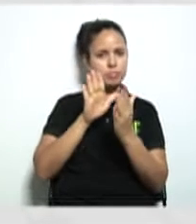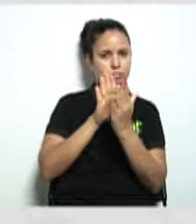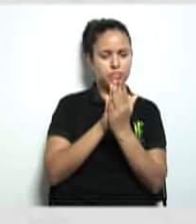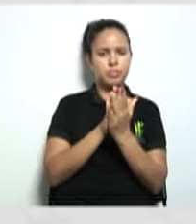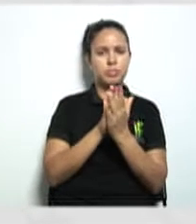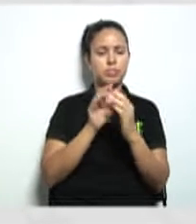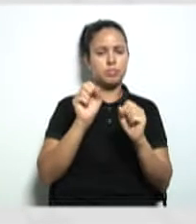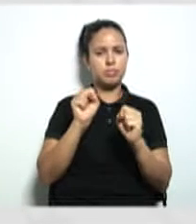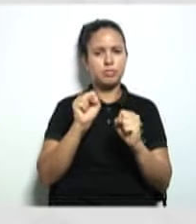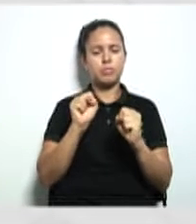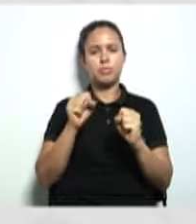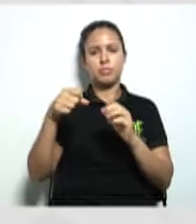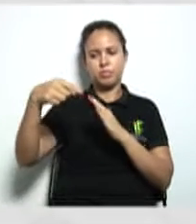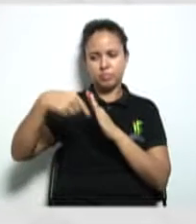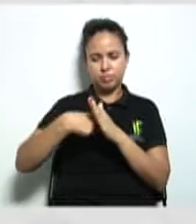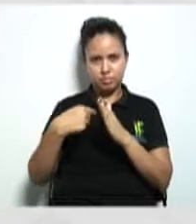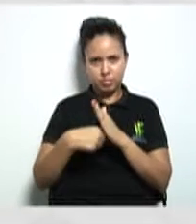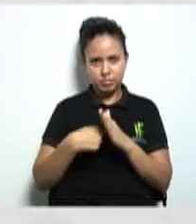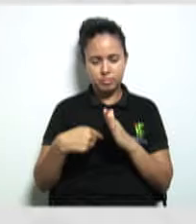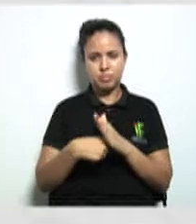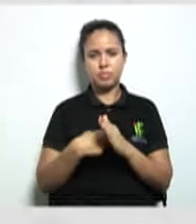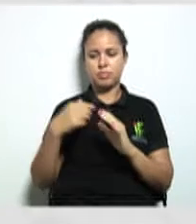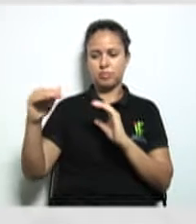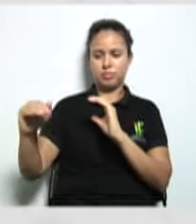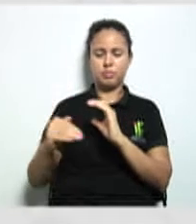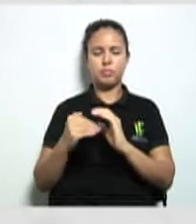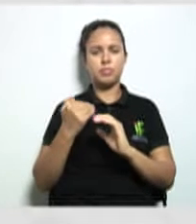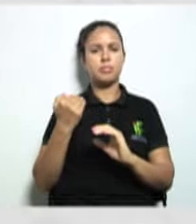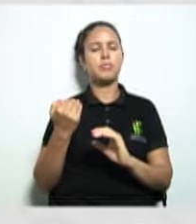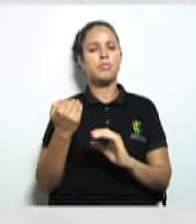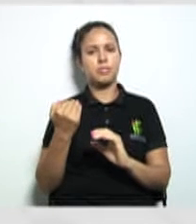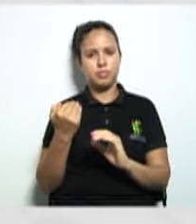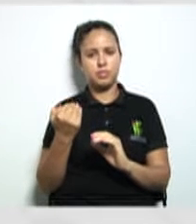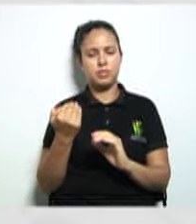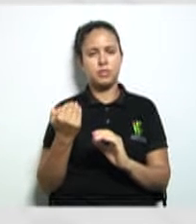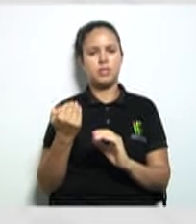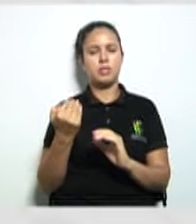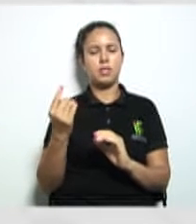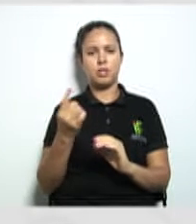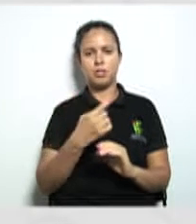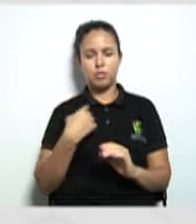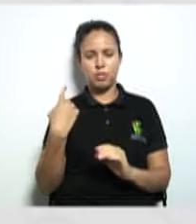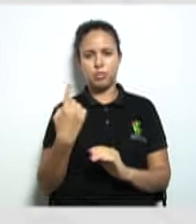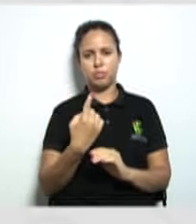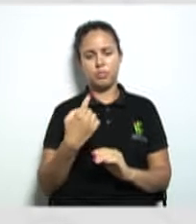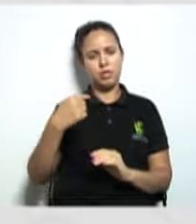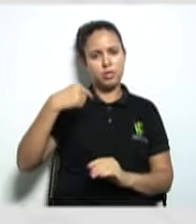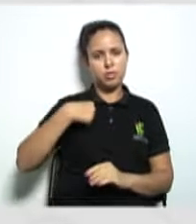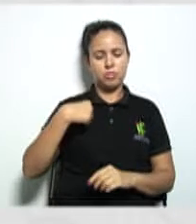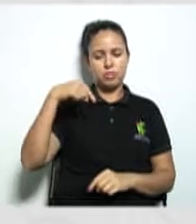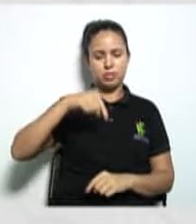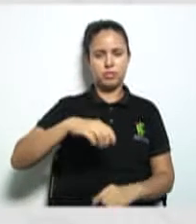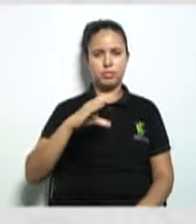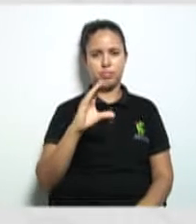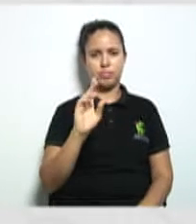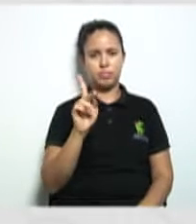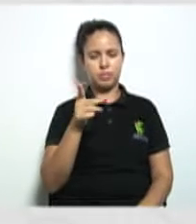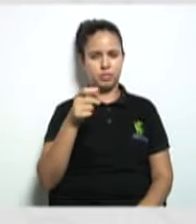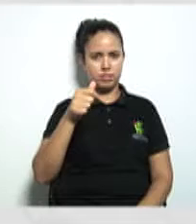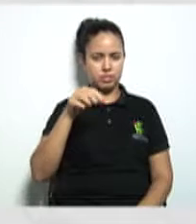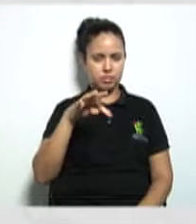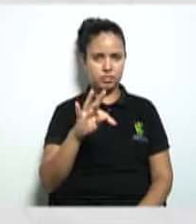aí da sala de aula de vocês, para estarem mandando a dúvida aqui, porque eu estou aqui no chat para receber todas